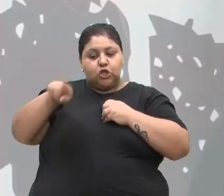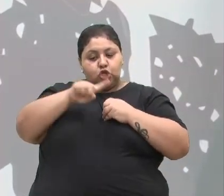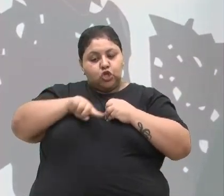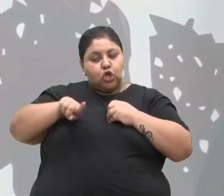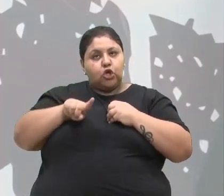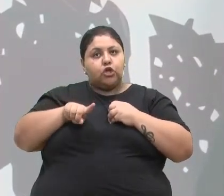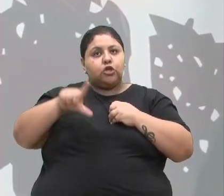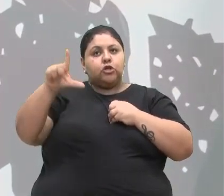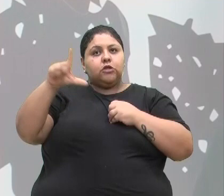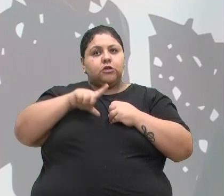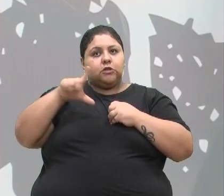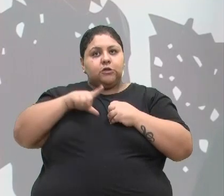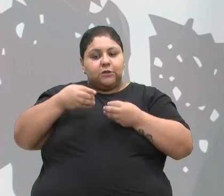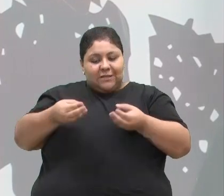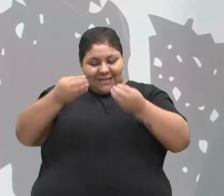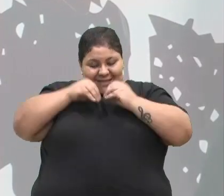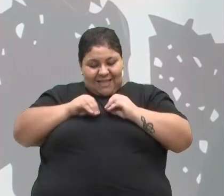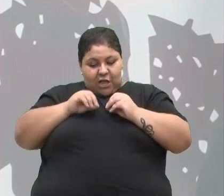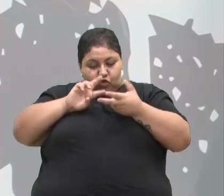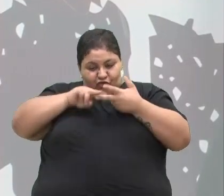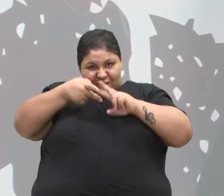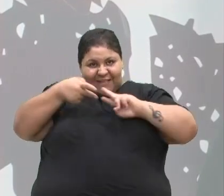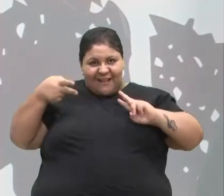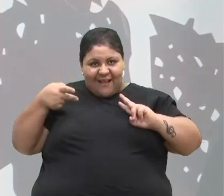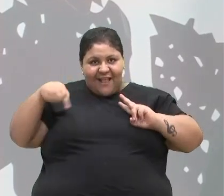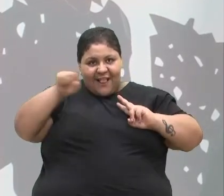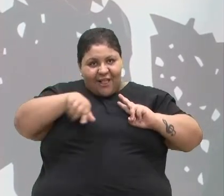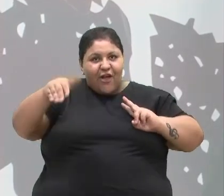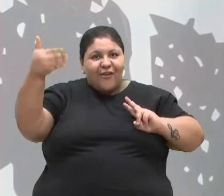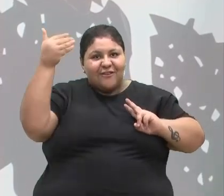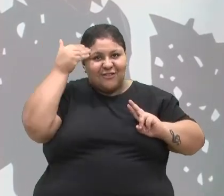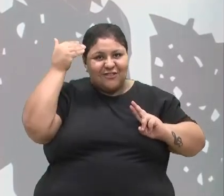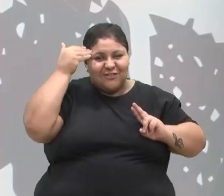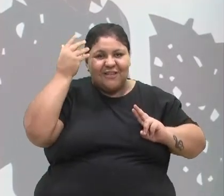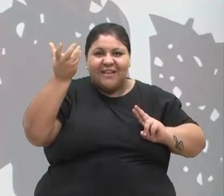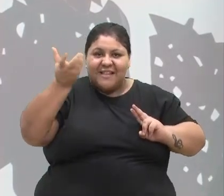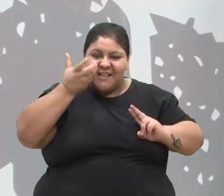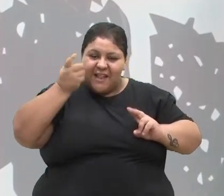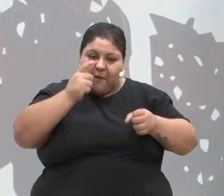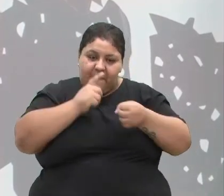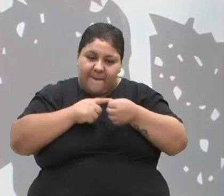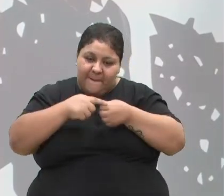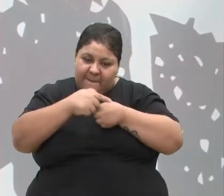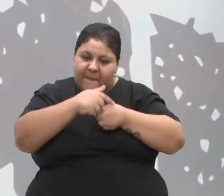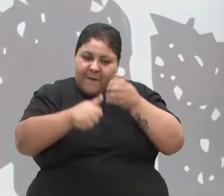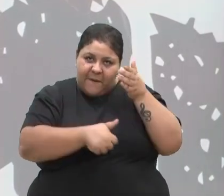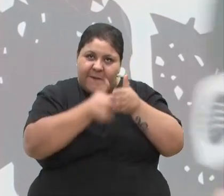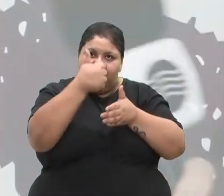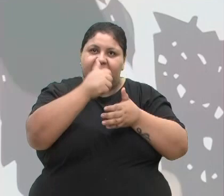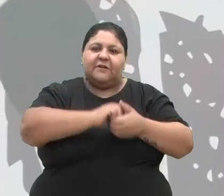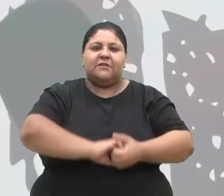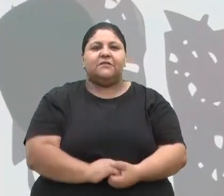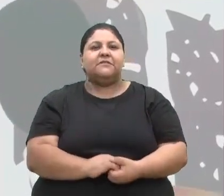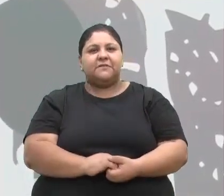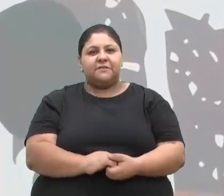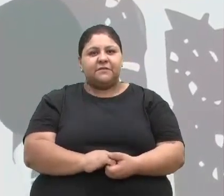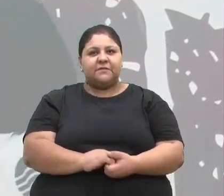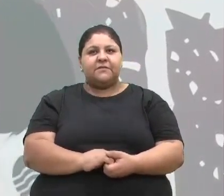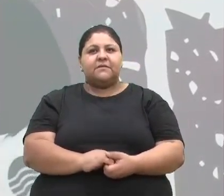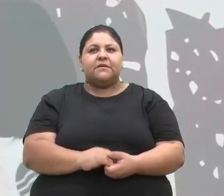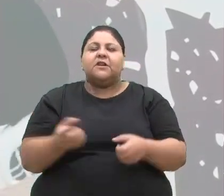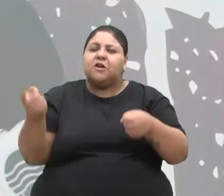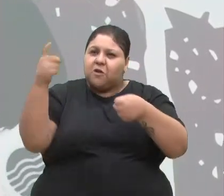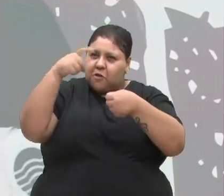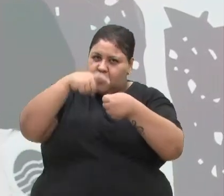servidores temos dentro de nós. Nós somos e pertencemos e queremos uma cidade cada vez melhor. E voltando um